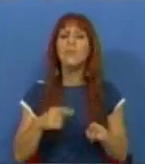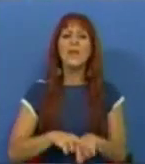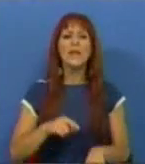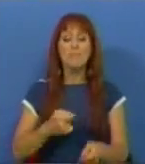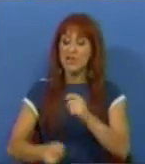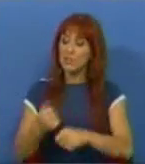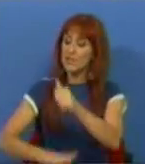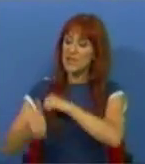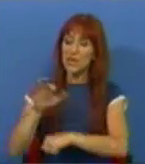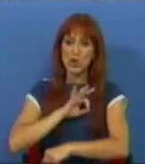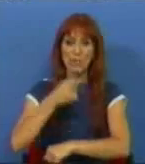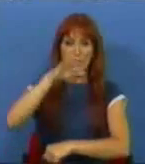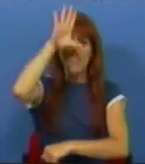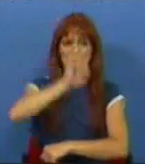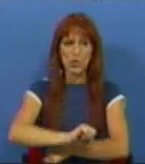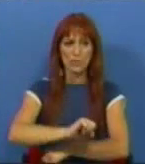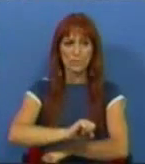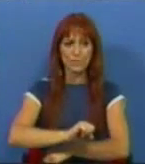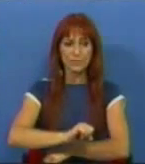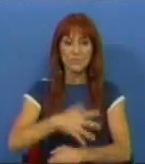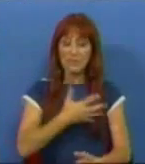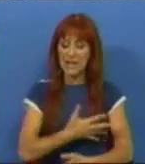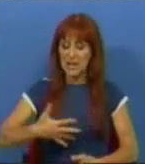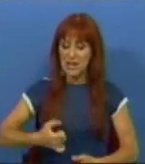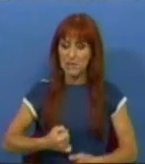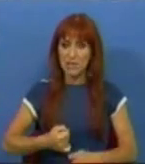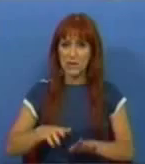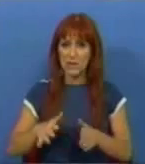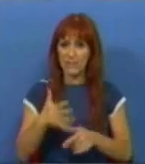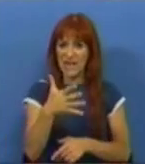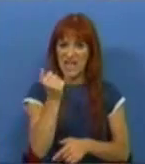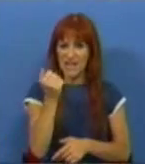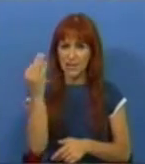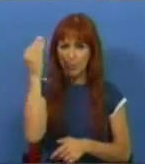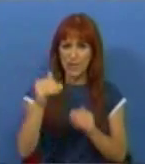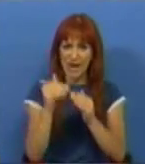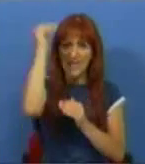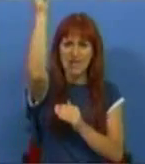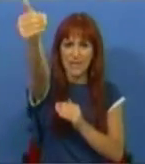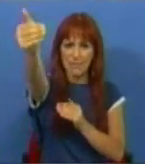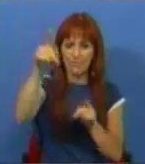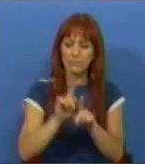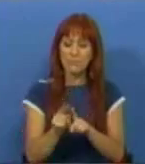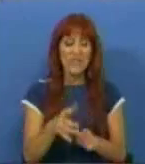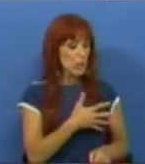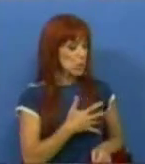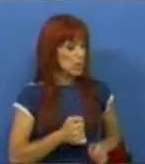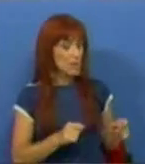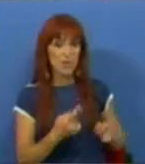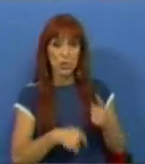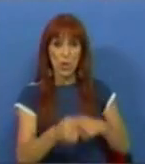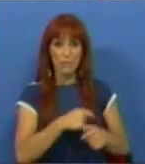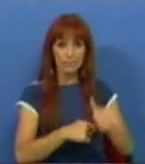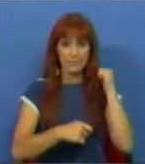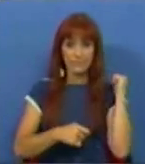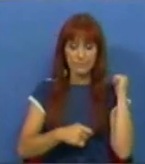mês passado, Sr. Primeiro-Ministro, o desemprego estava 15% acima do desemprego do ano